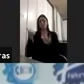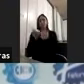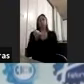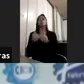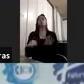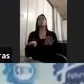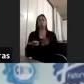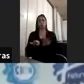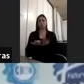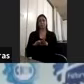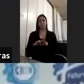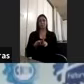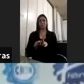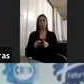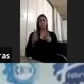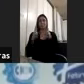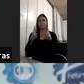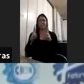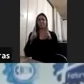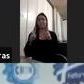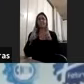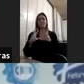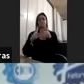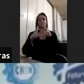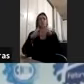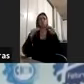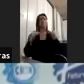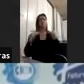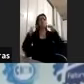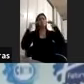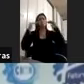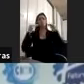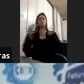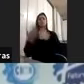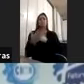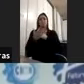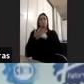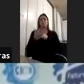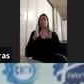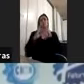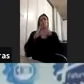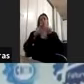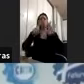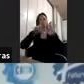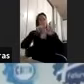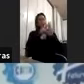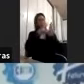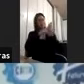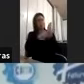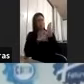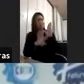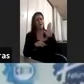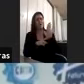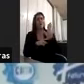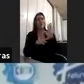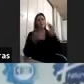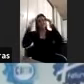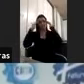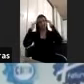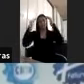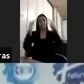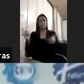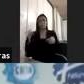de vocês, das nossas autoridades, que possam agir com todas as ferramentas disponíveis para reintegrar